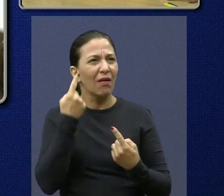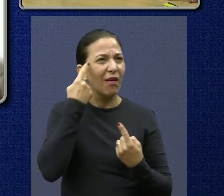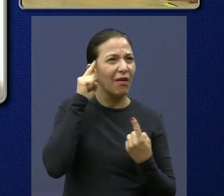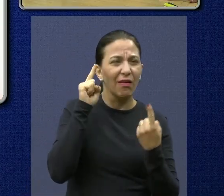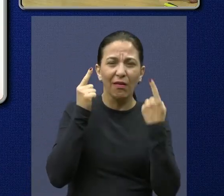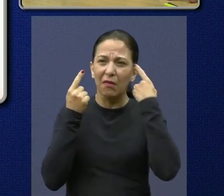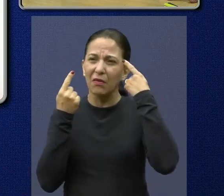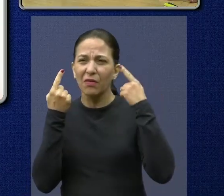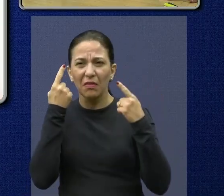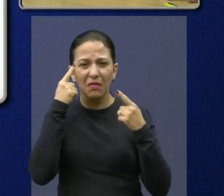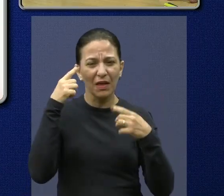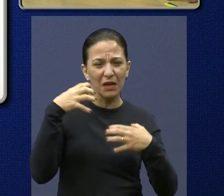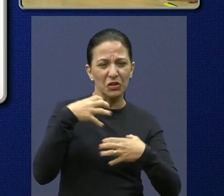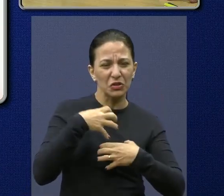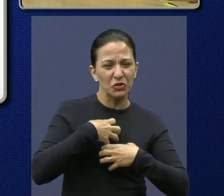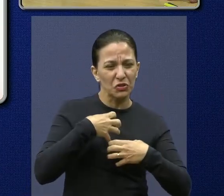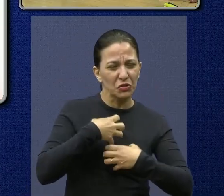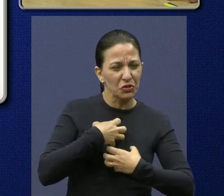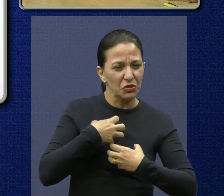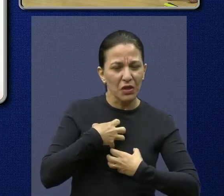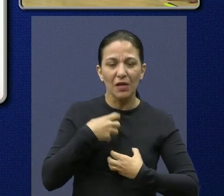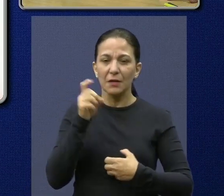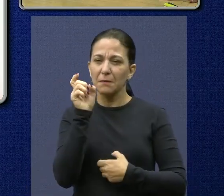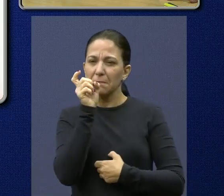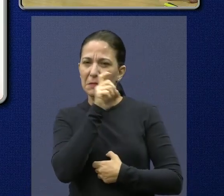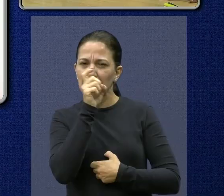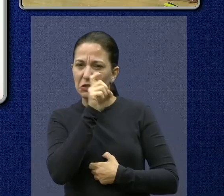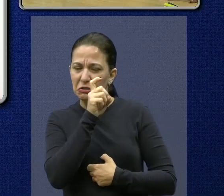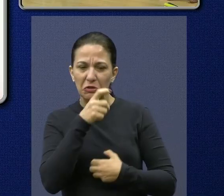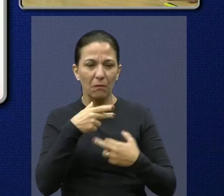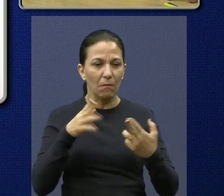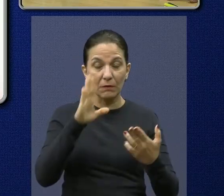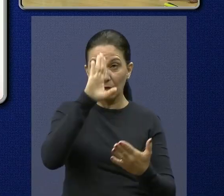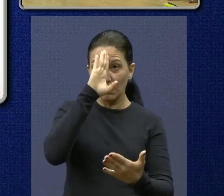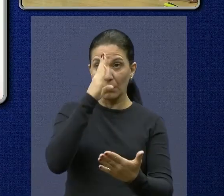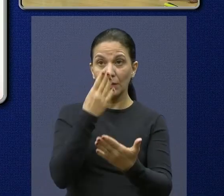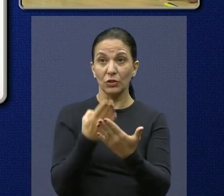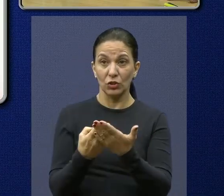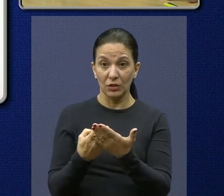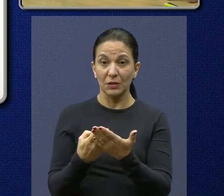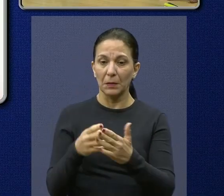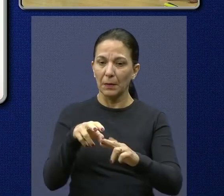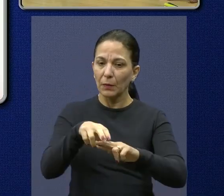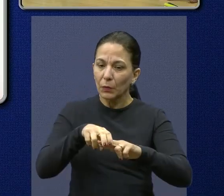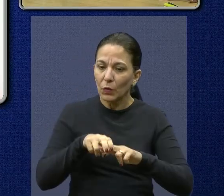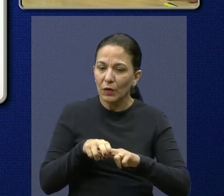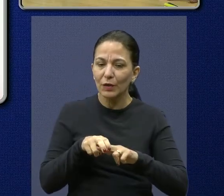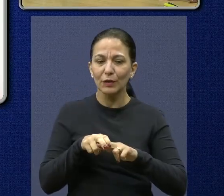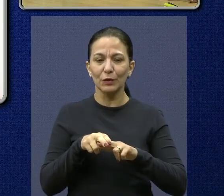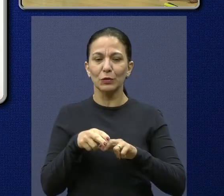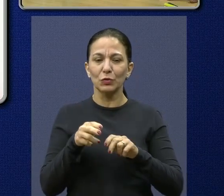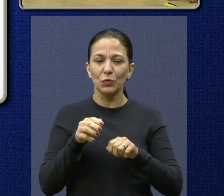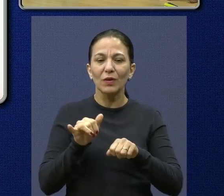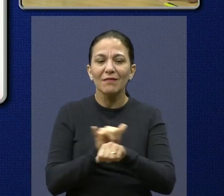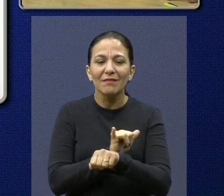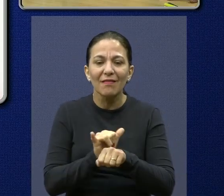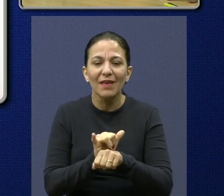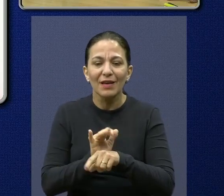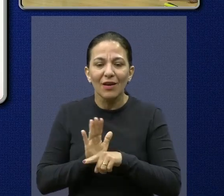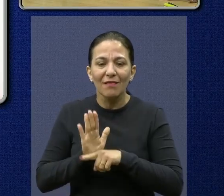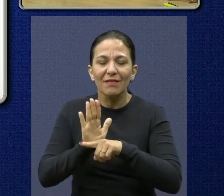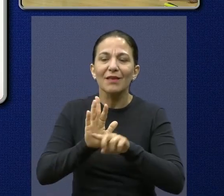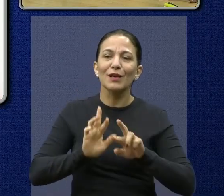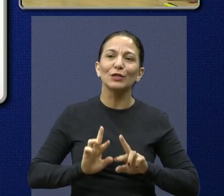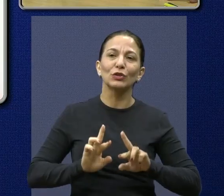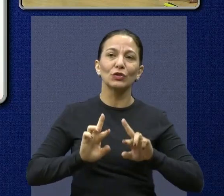né? O jeito de mentir, as crenças, enfim. O manejo é bem diferente, né? E muitas